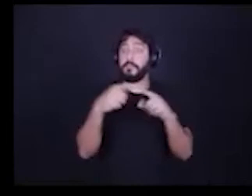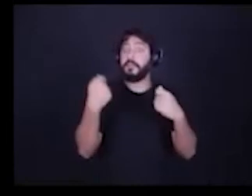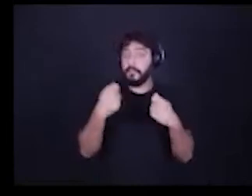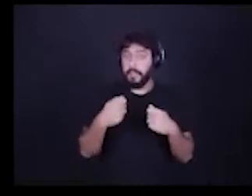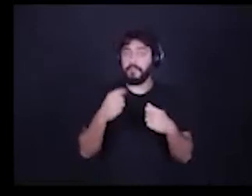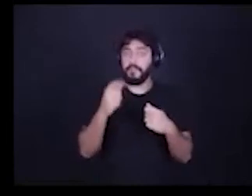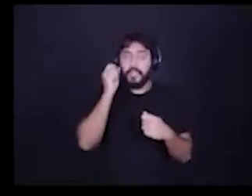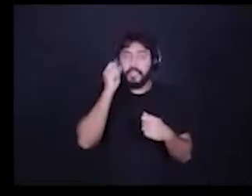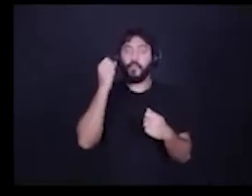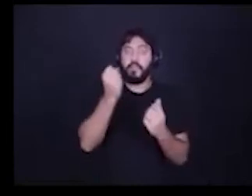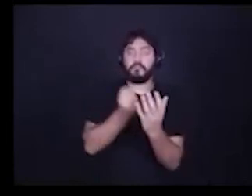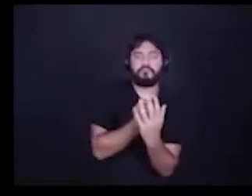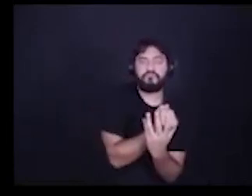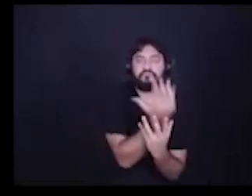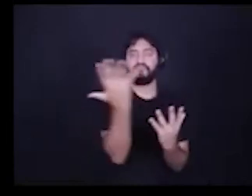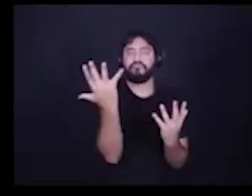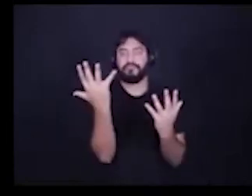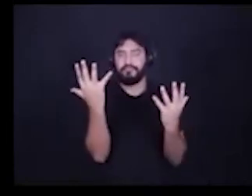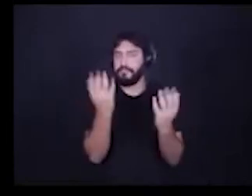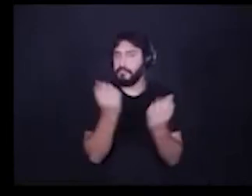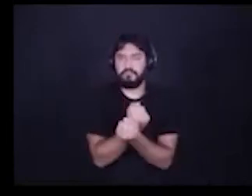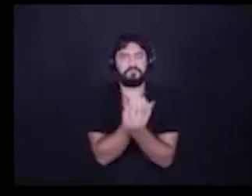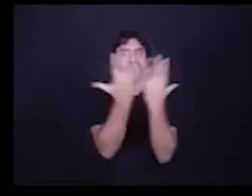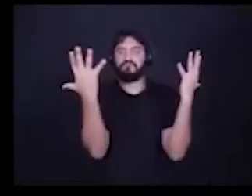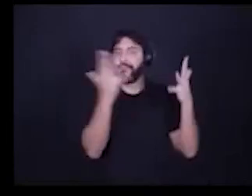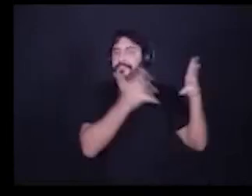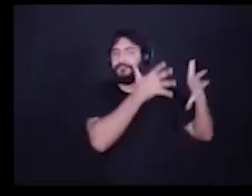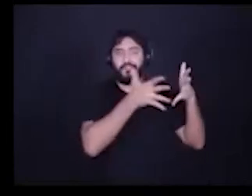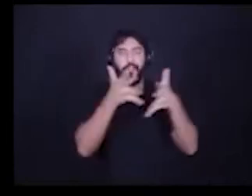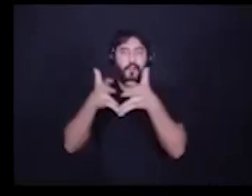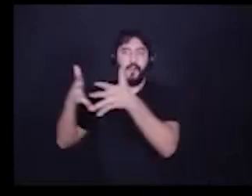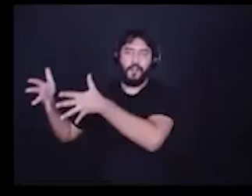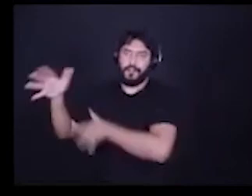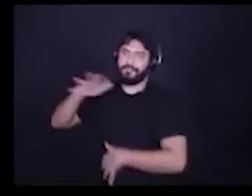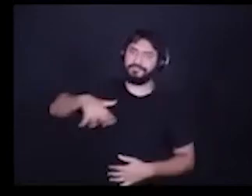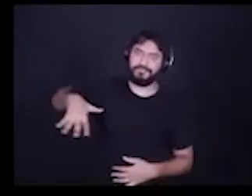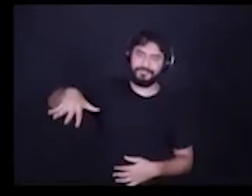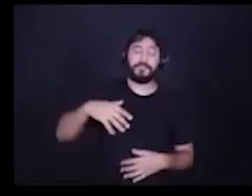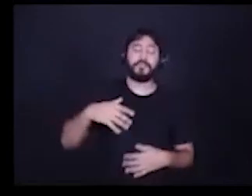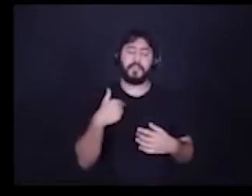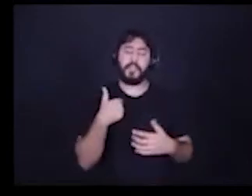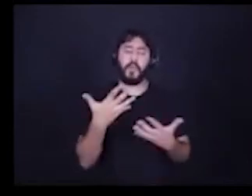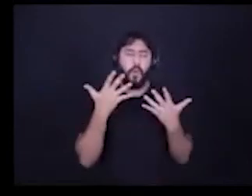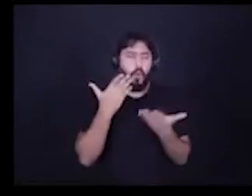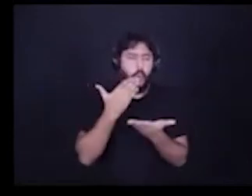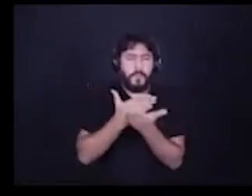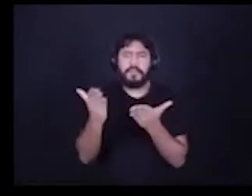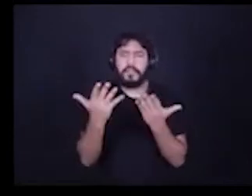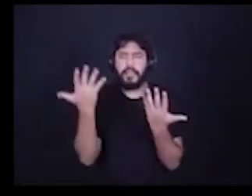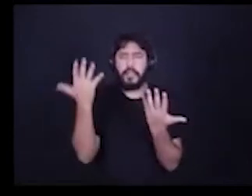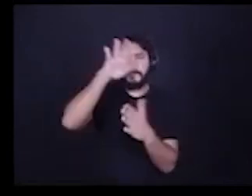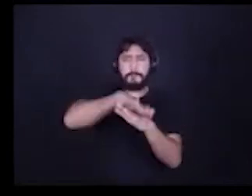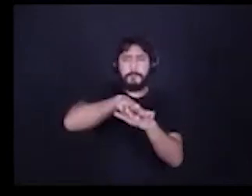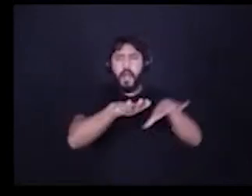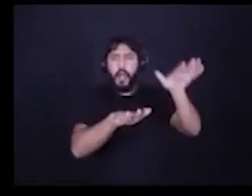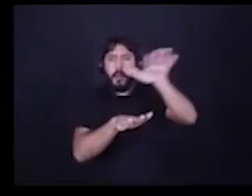vozes. Eu fui começando daí a sobrepor, né, todas essas formas e tentar entender como que a